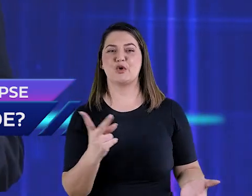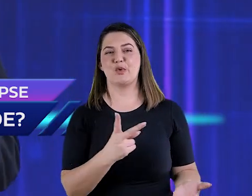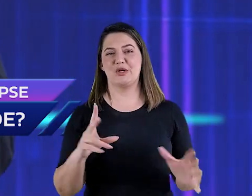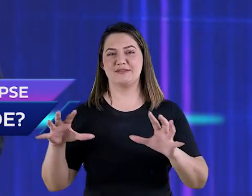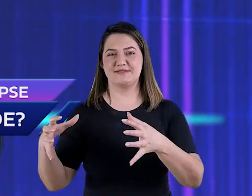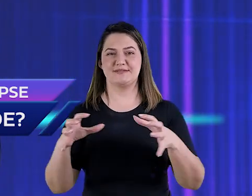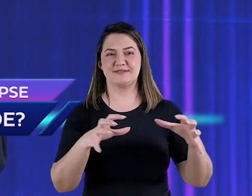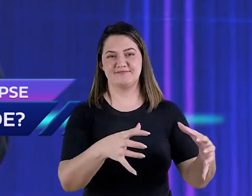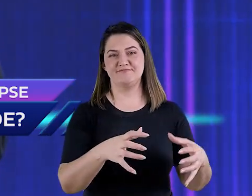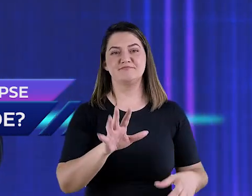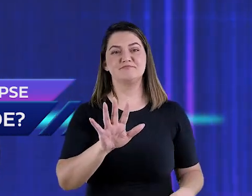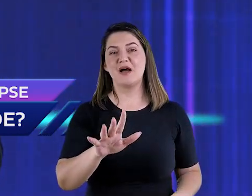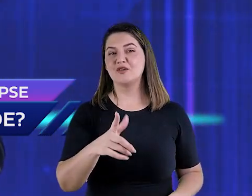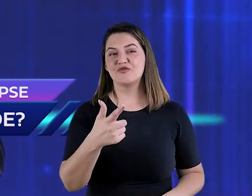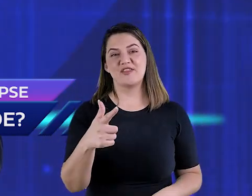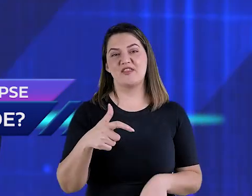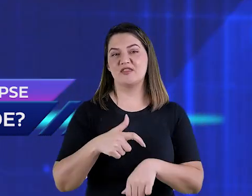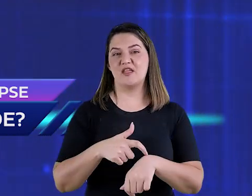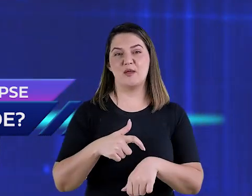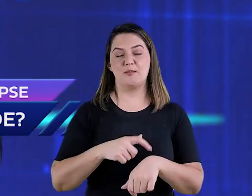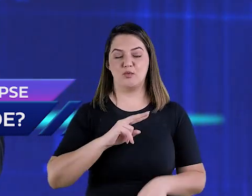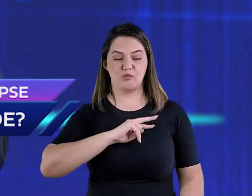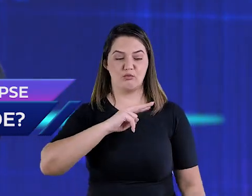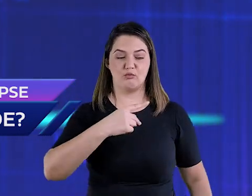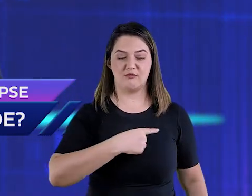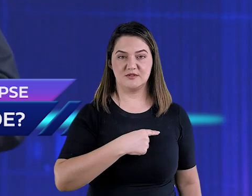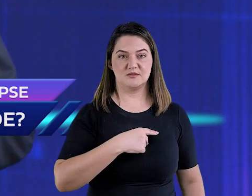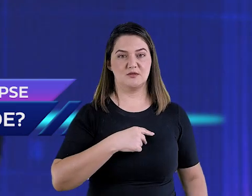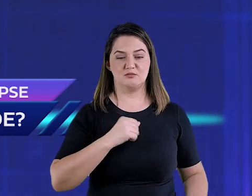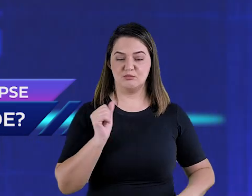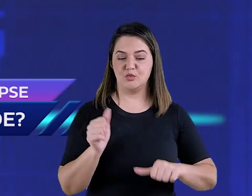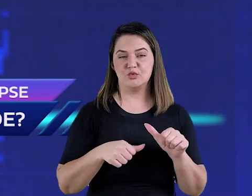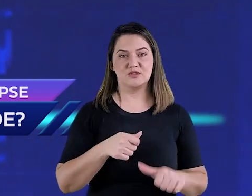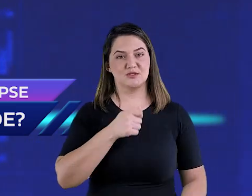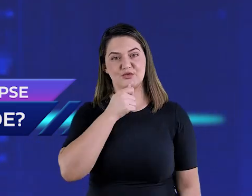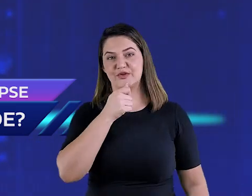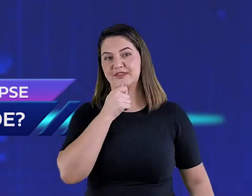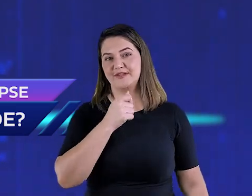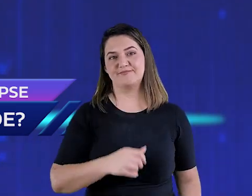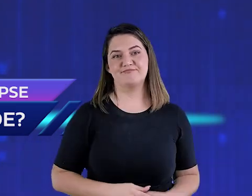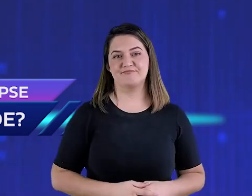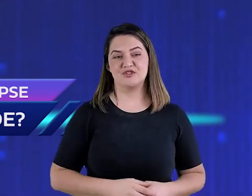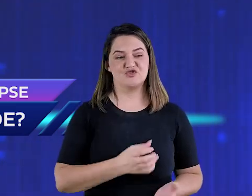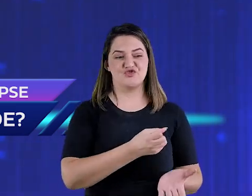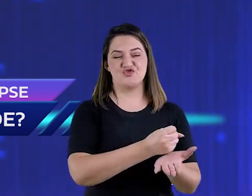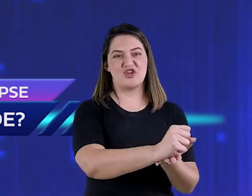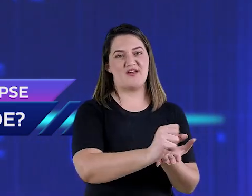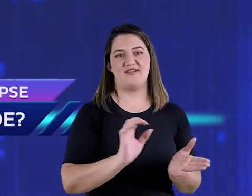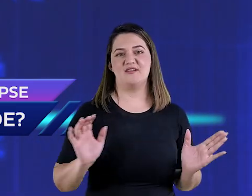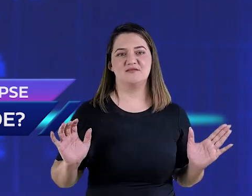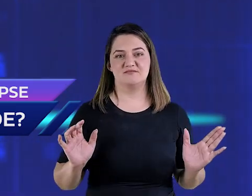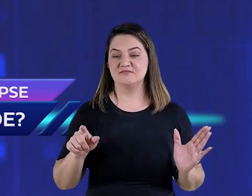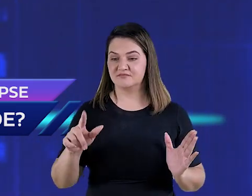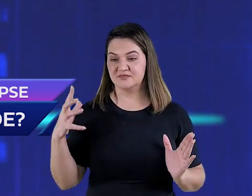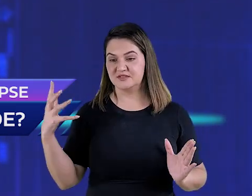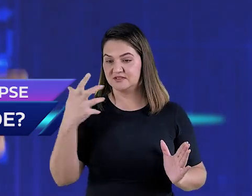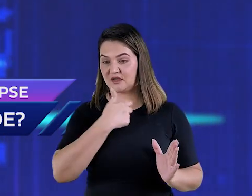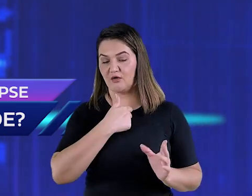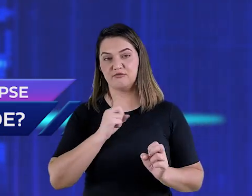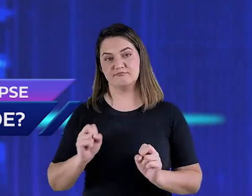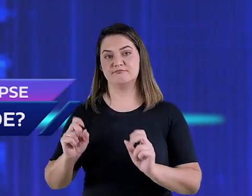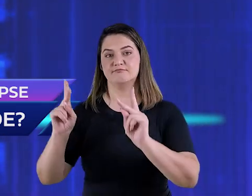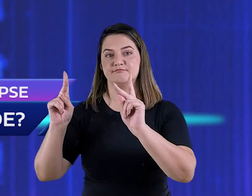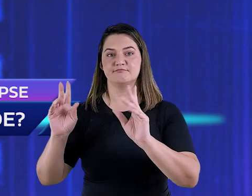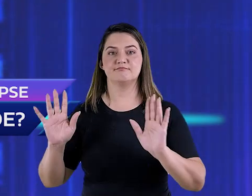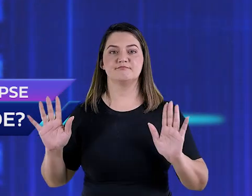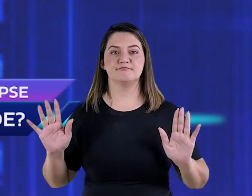já não haverá mais tempo para conversão e entrega. Quem está salvo, está salvo. E quem está